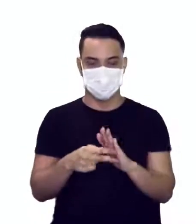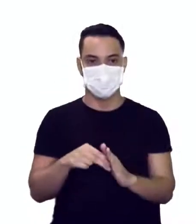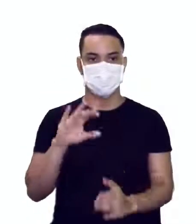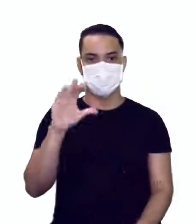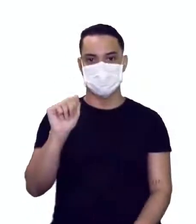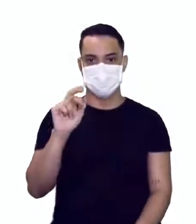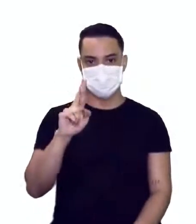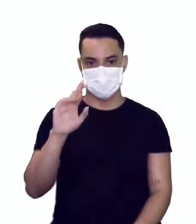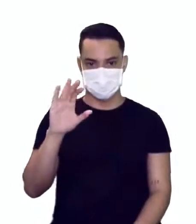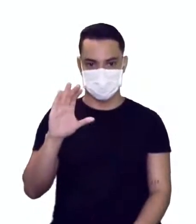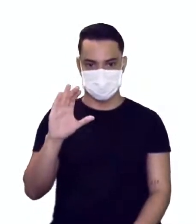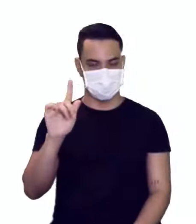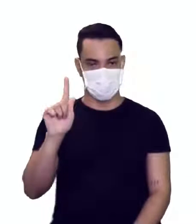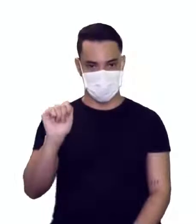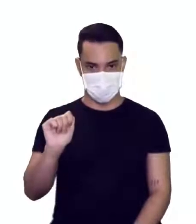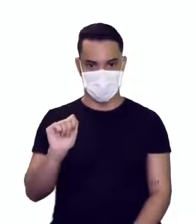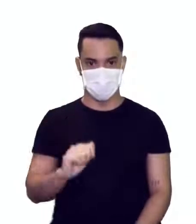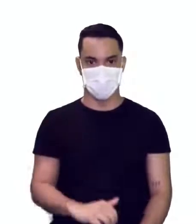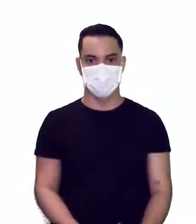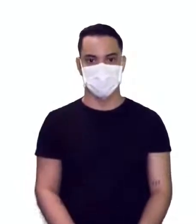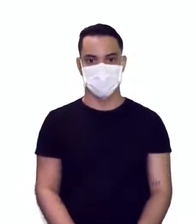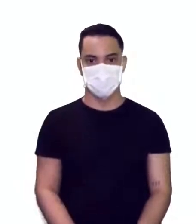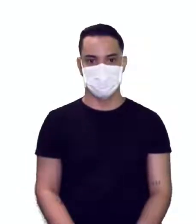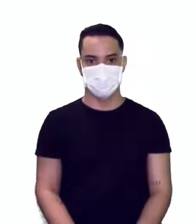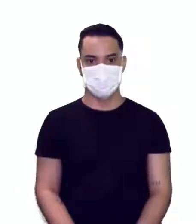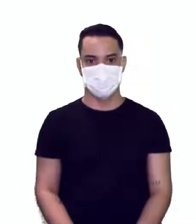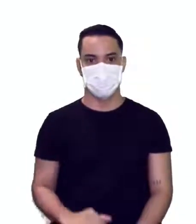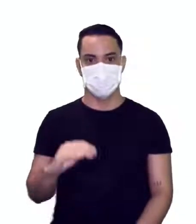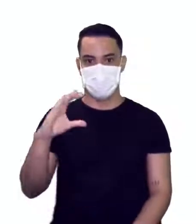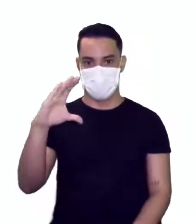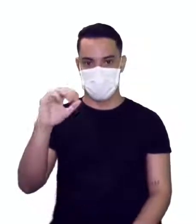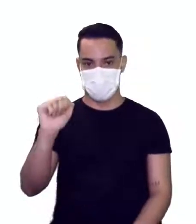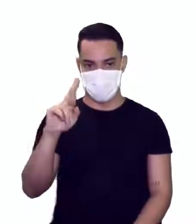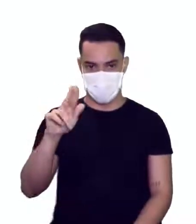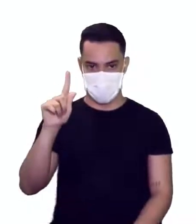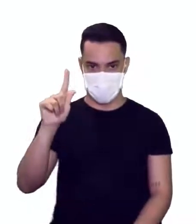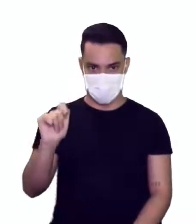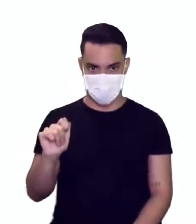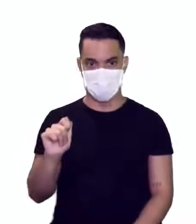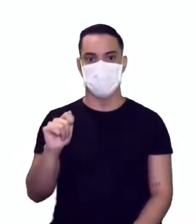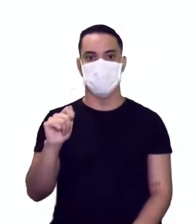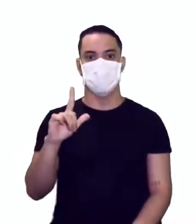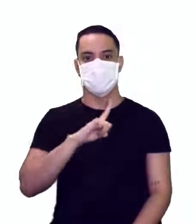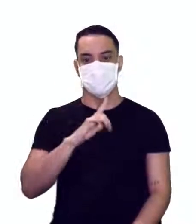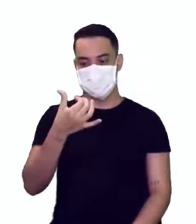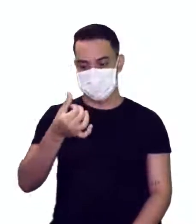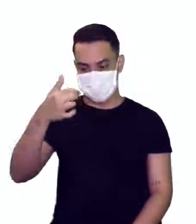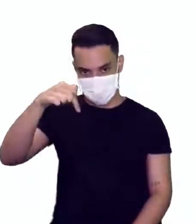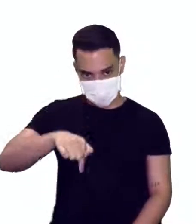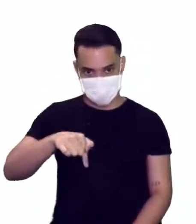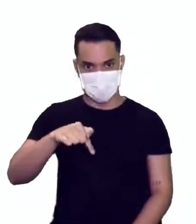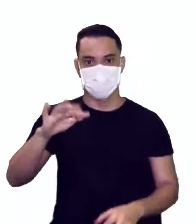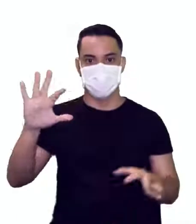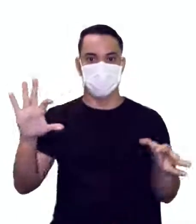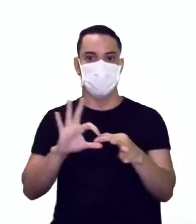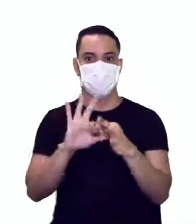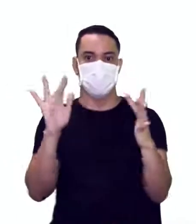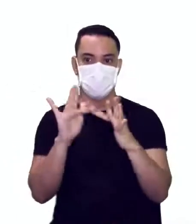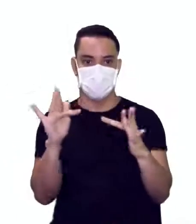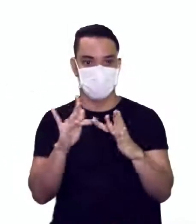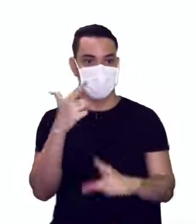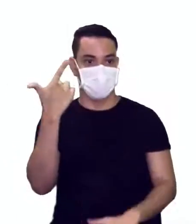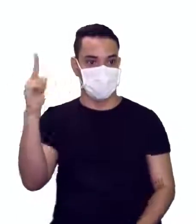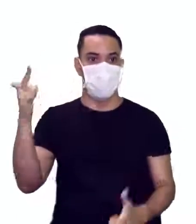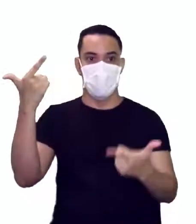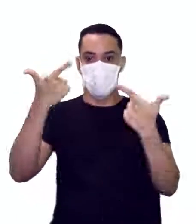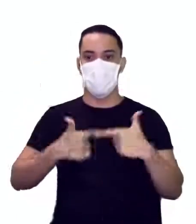tá? Então, aqui eu tenho uma esfera com carga de 6Q, é colocada em contato com uma outra esfera neutra,